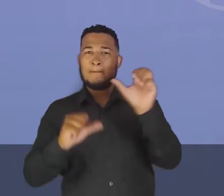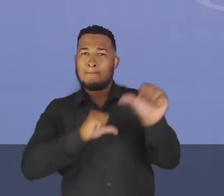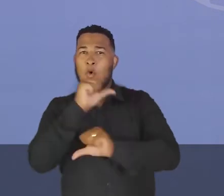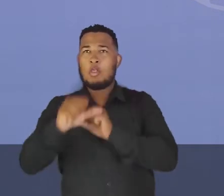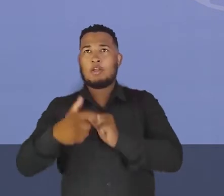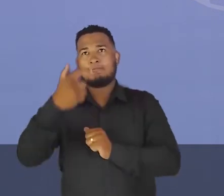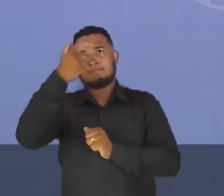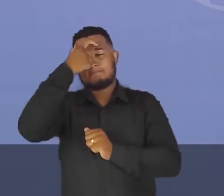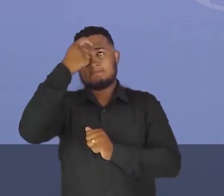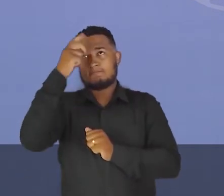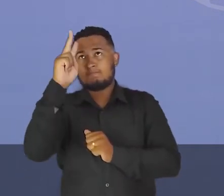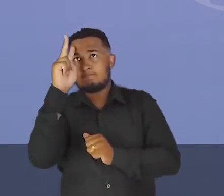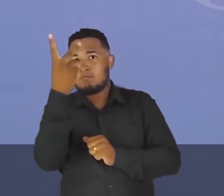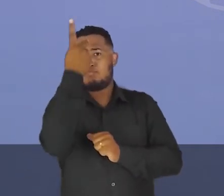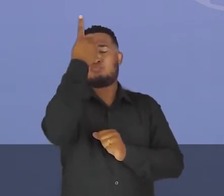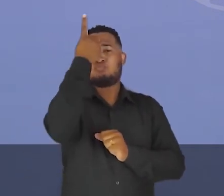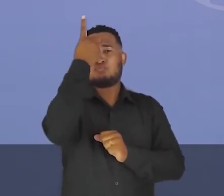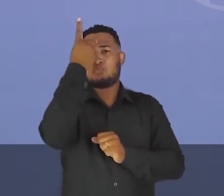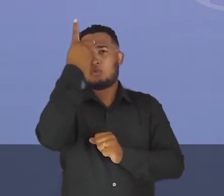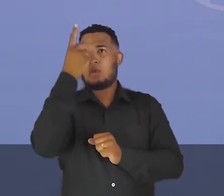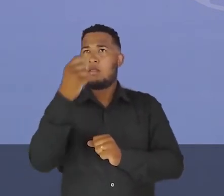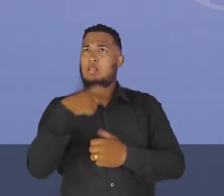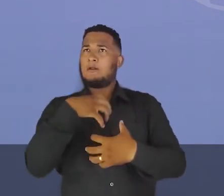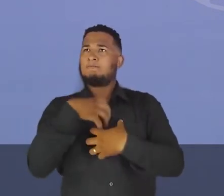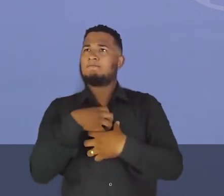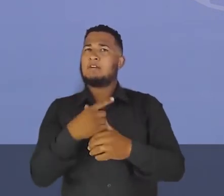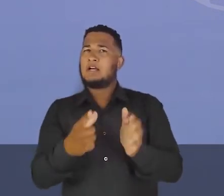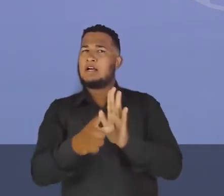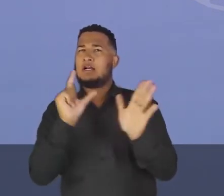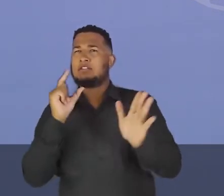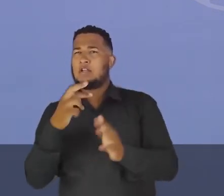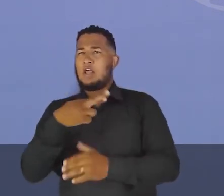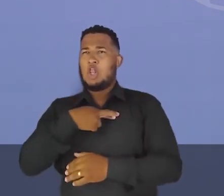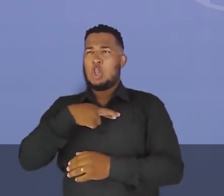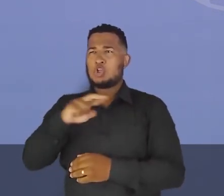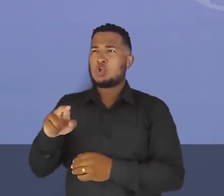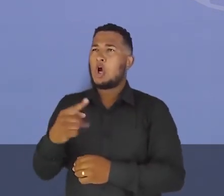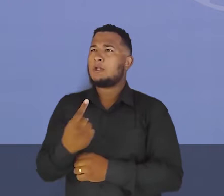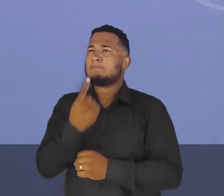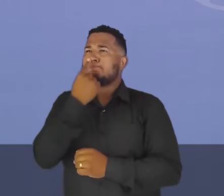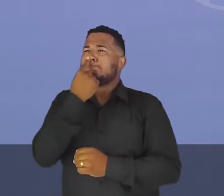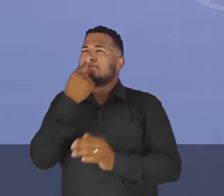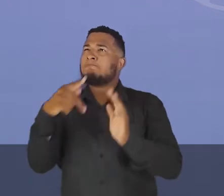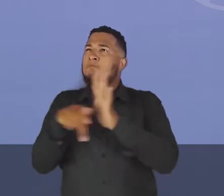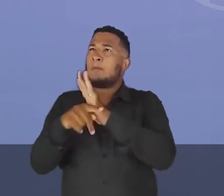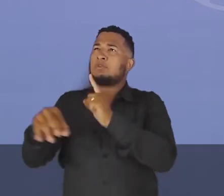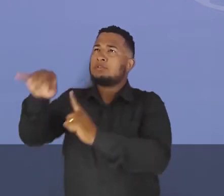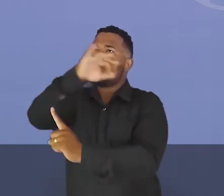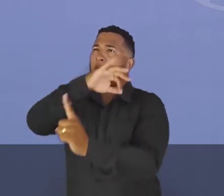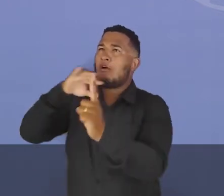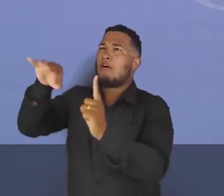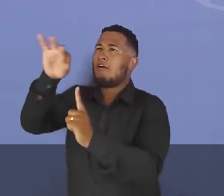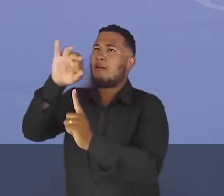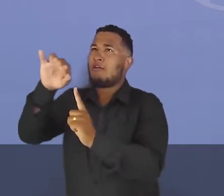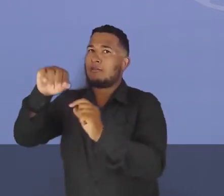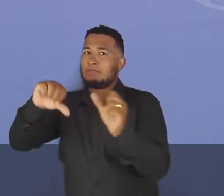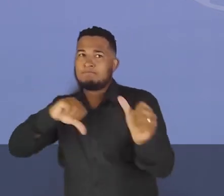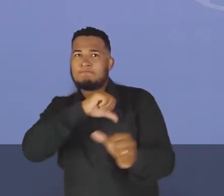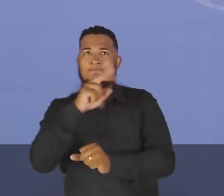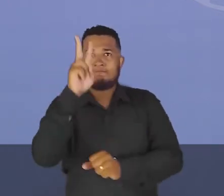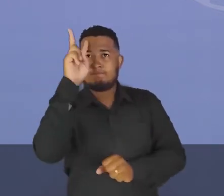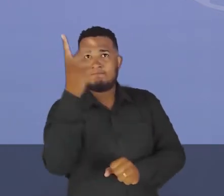de mentalidade, uma mentalidade mais religiosa, mais apegada ao sagrado na Idade Média, para